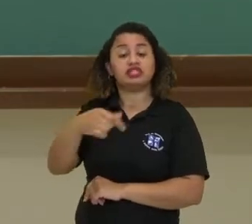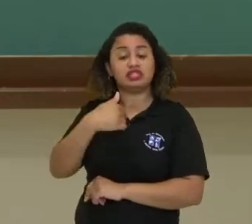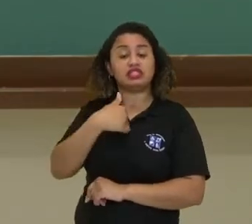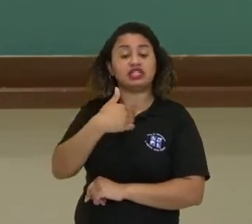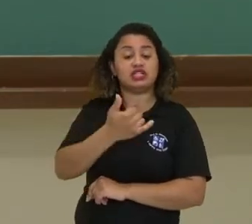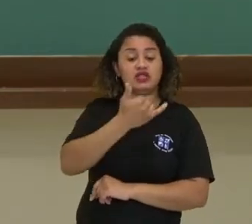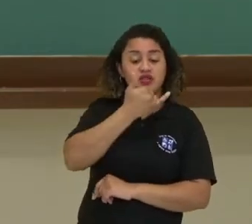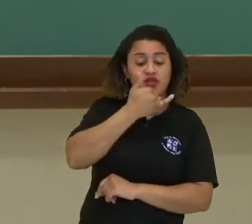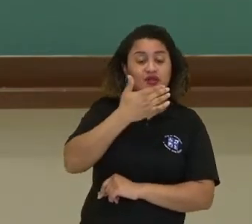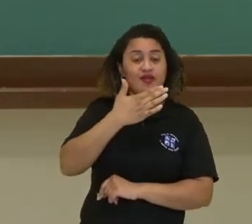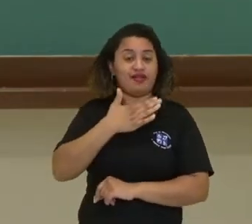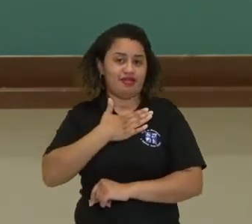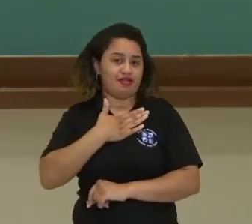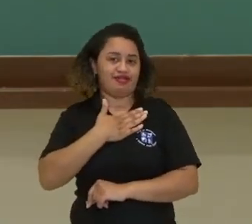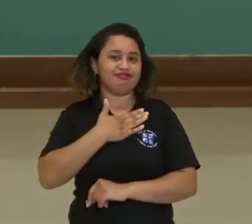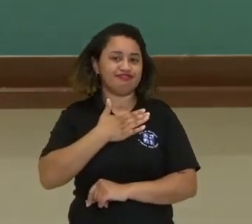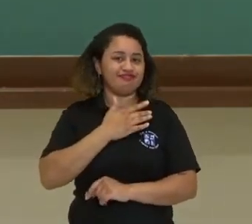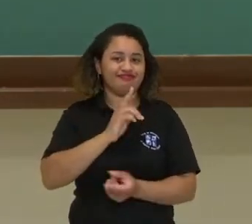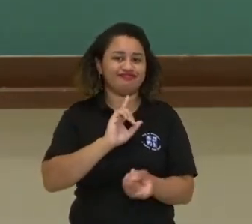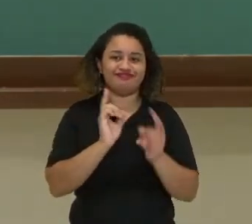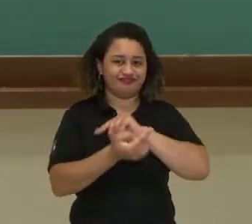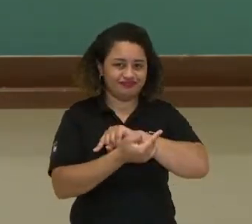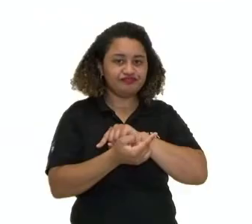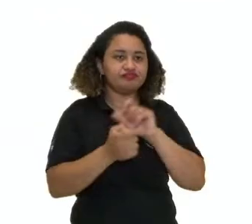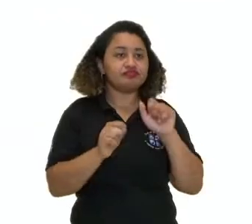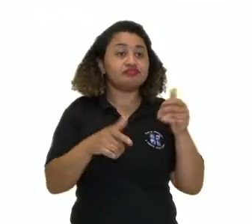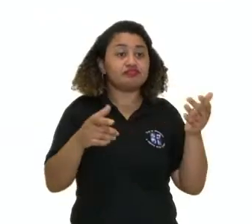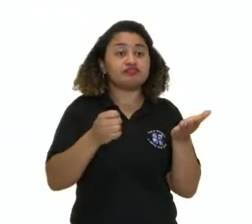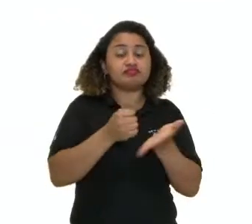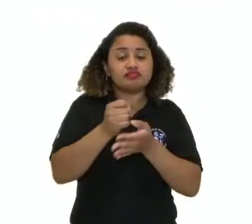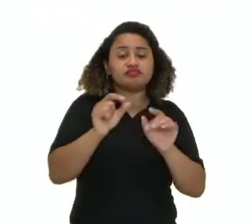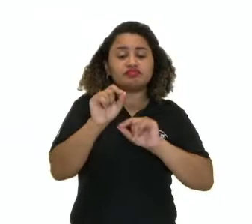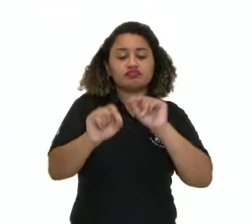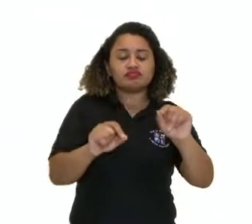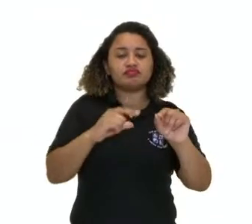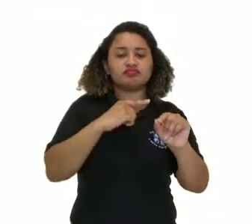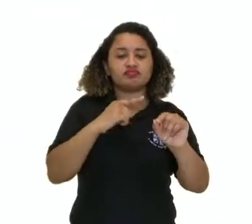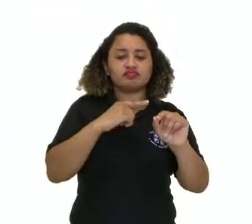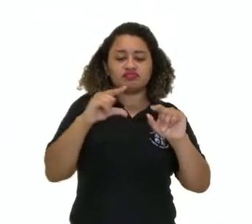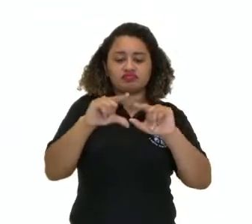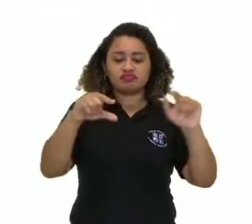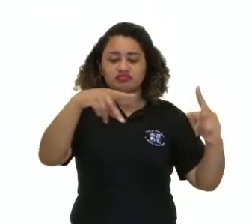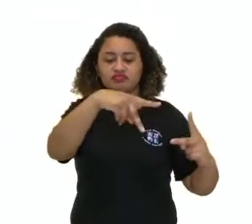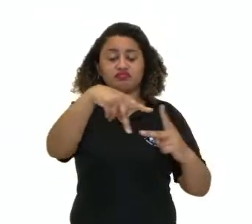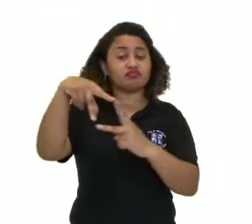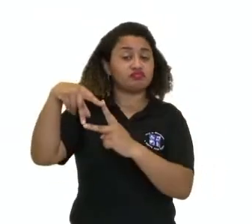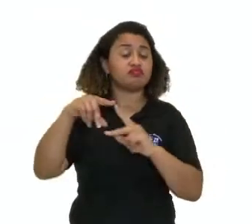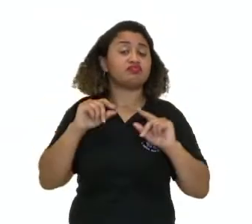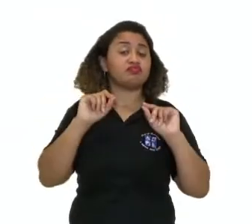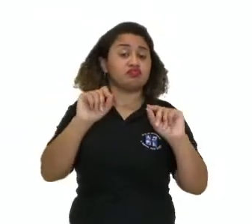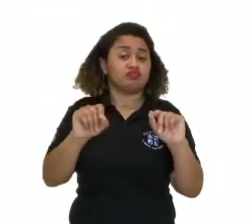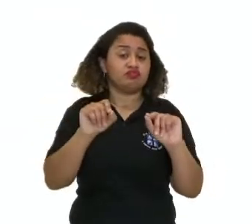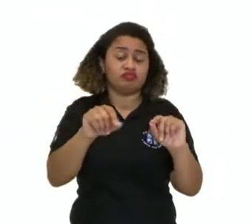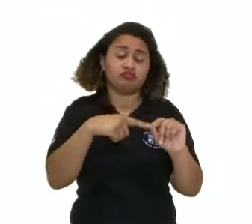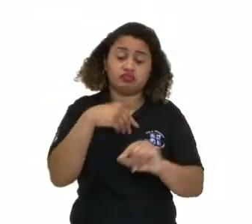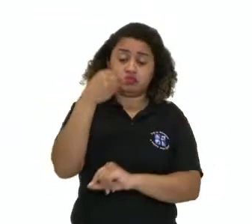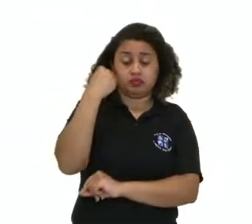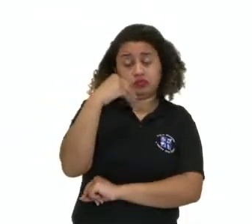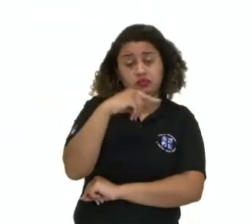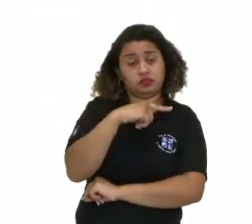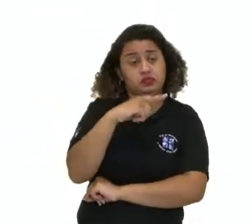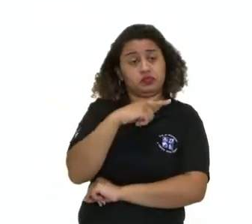em vez de me desculpe. Então, com base na colocação pronominal nessa tira, levando em consideração sua